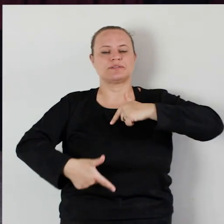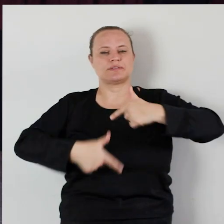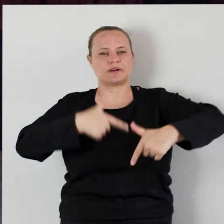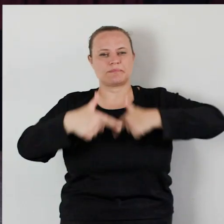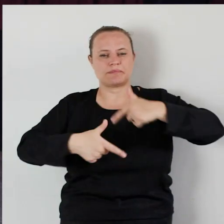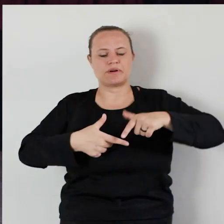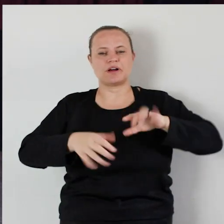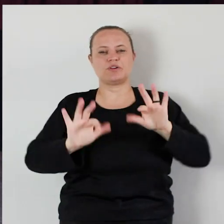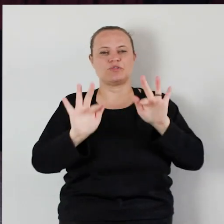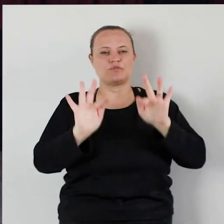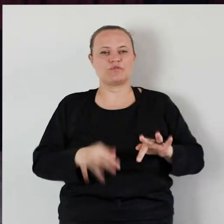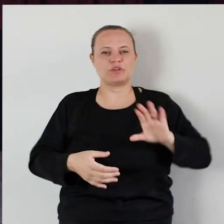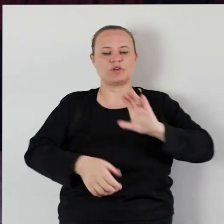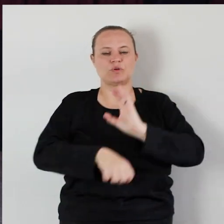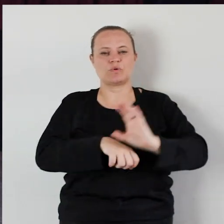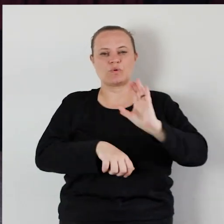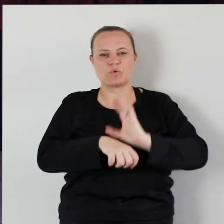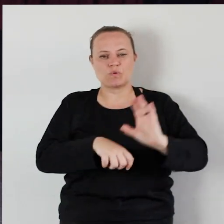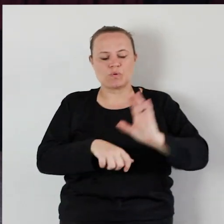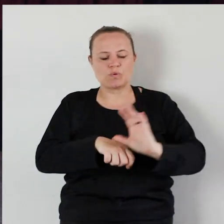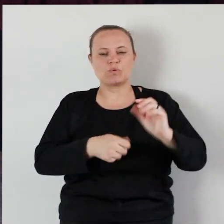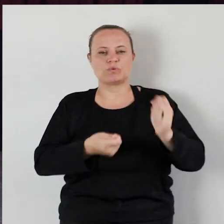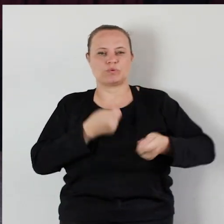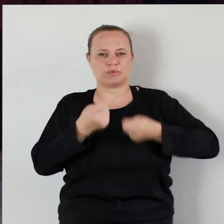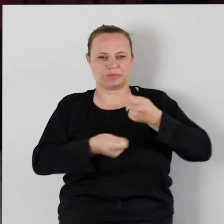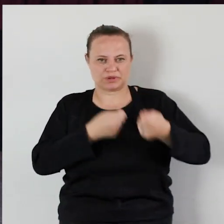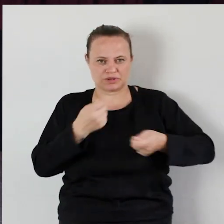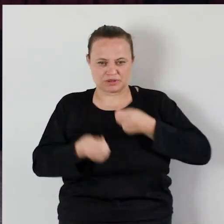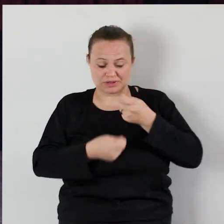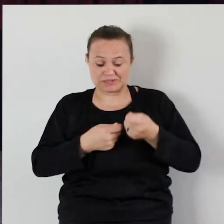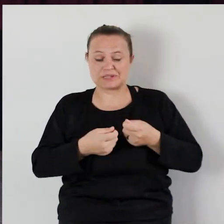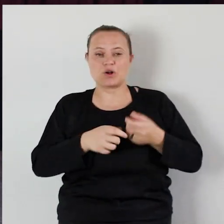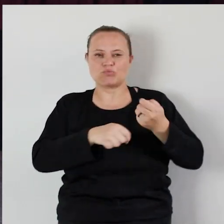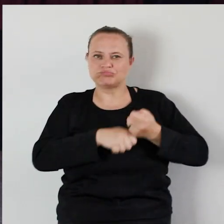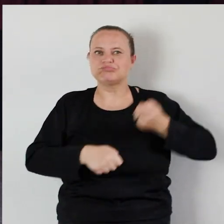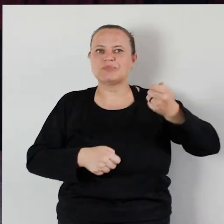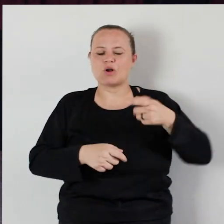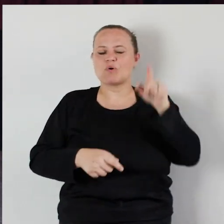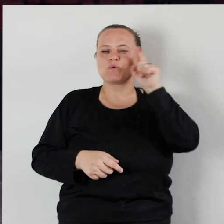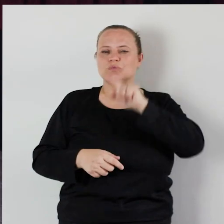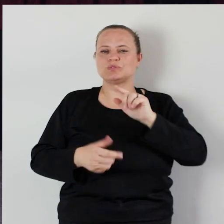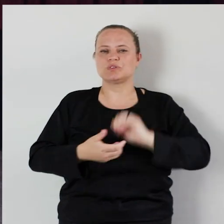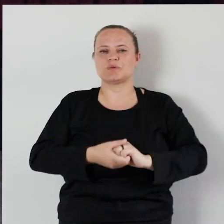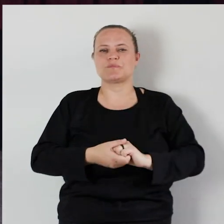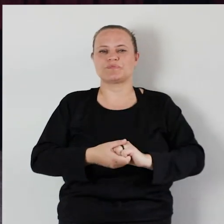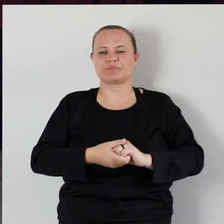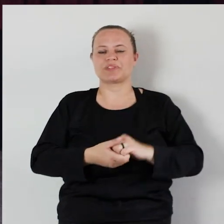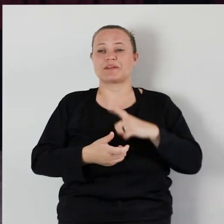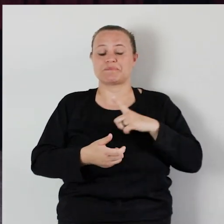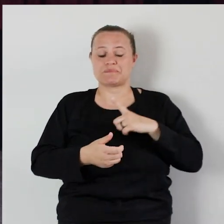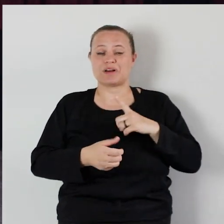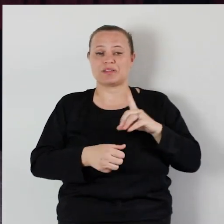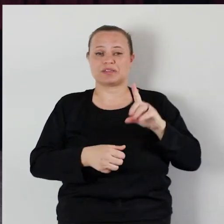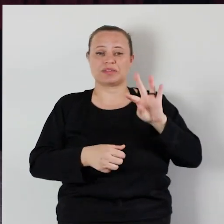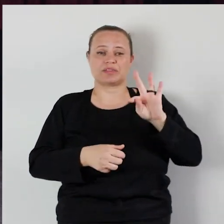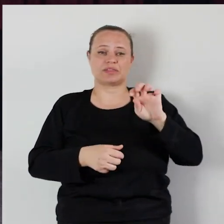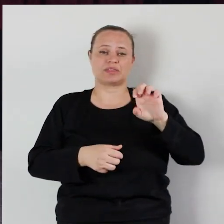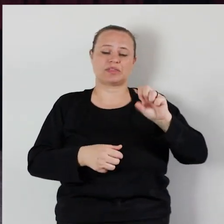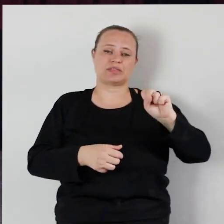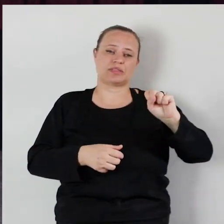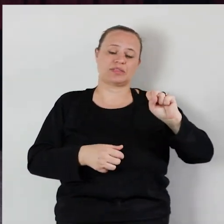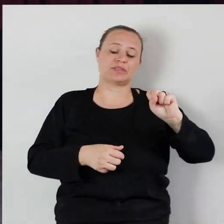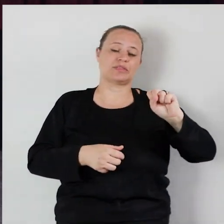também foi uma dissertação de mestrado. Trabalho de conclusão de curso premiado no curso de administração, isso para a gente é fantástico, né? O